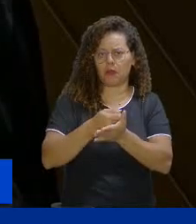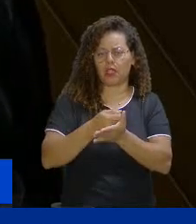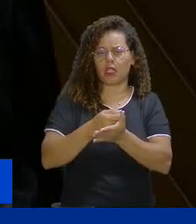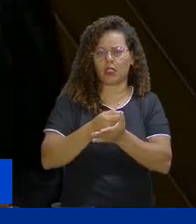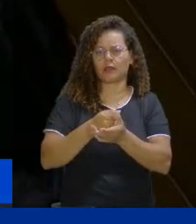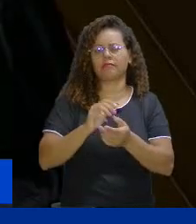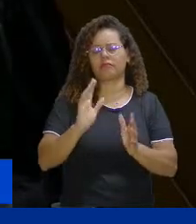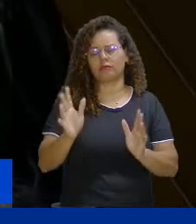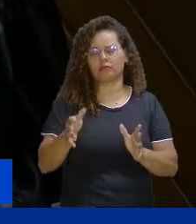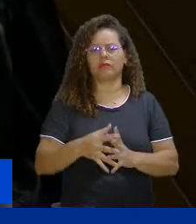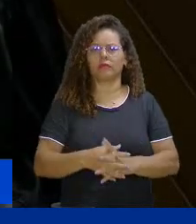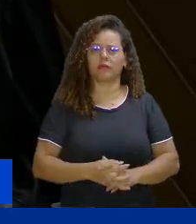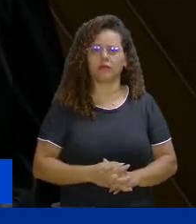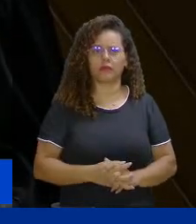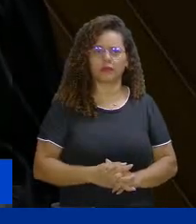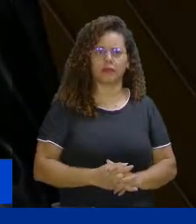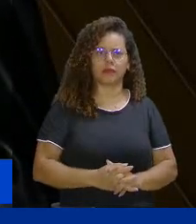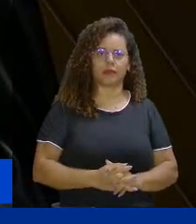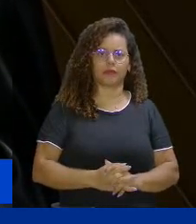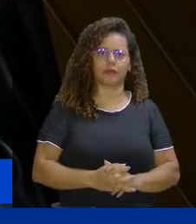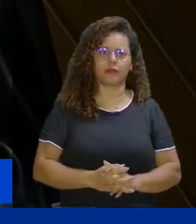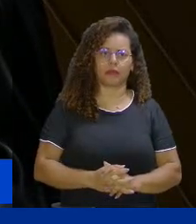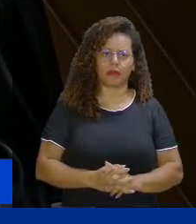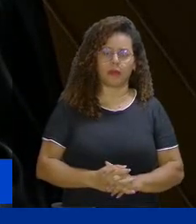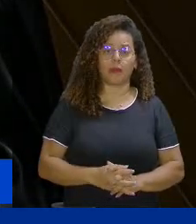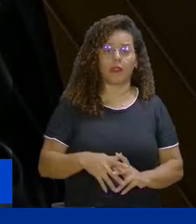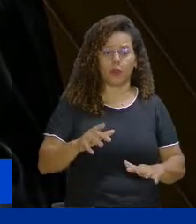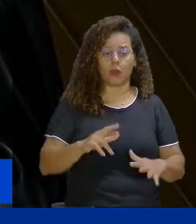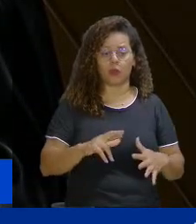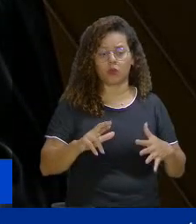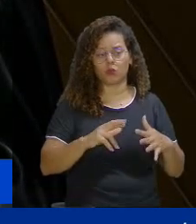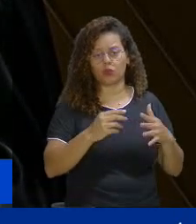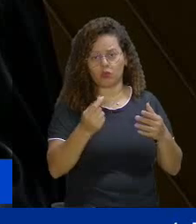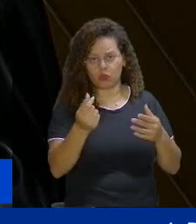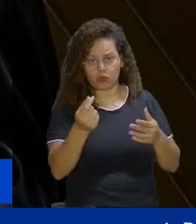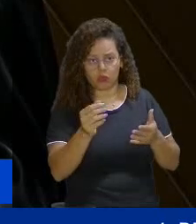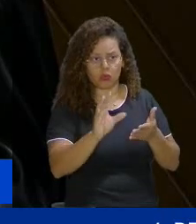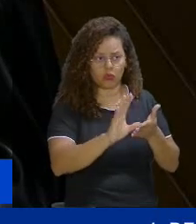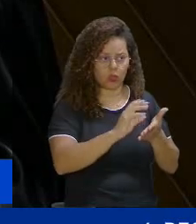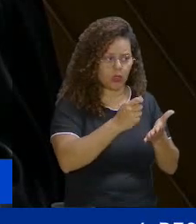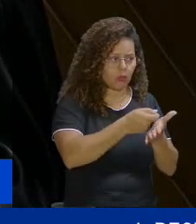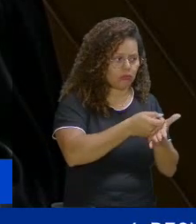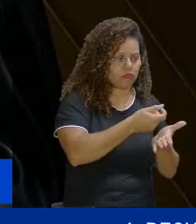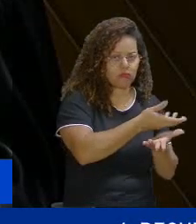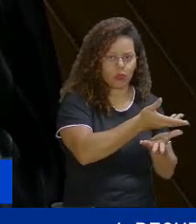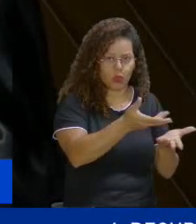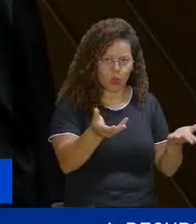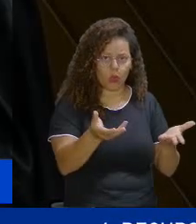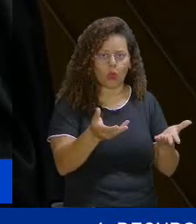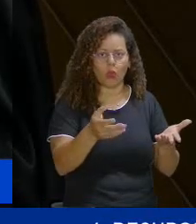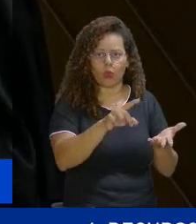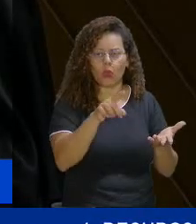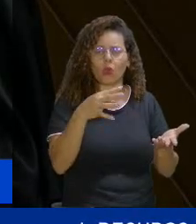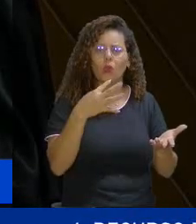oriundos do Fundo Especial de Financiamento de Campanha. Os recursos estimáveis em dinheiro, como é do conhecimento dos pares, correspondem